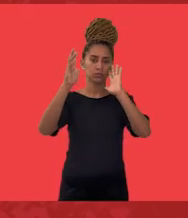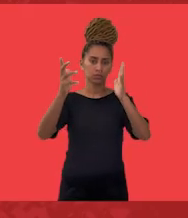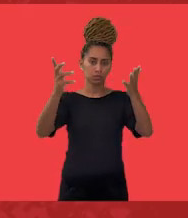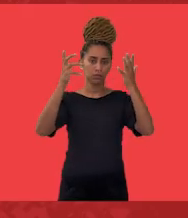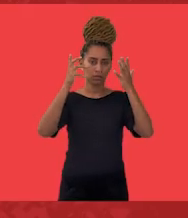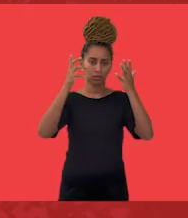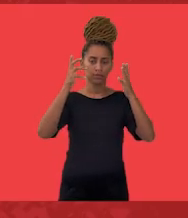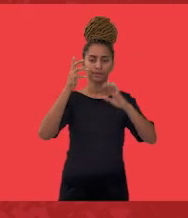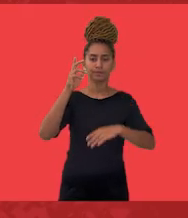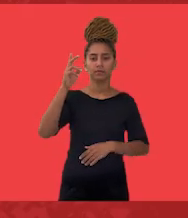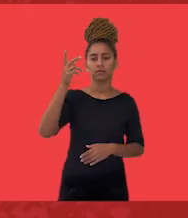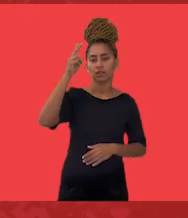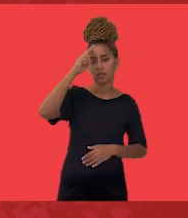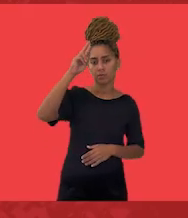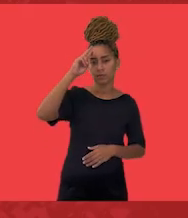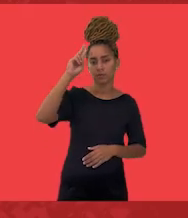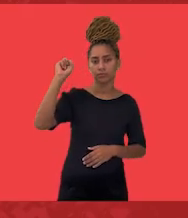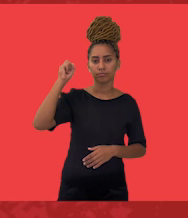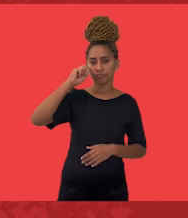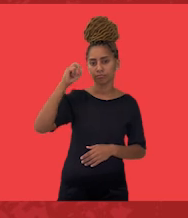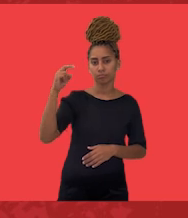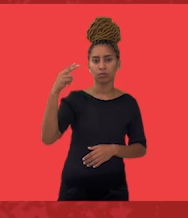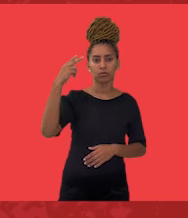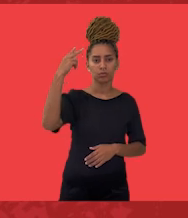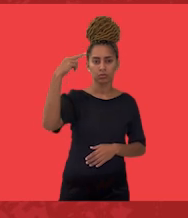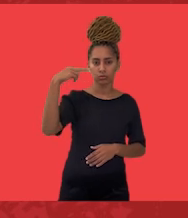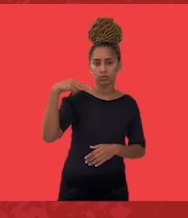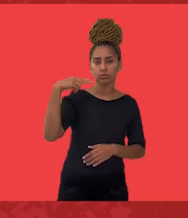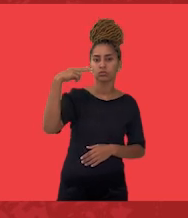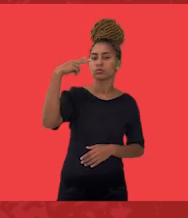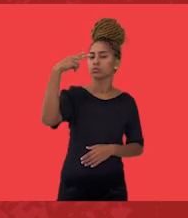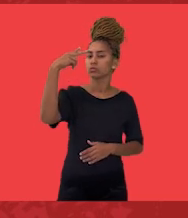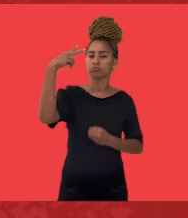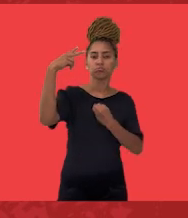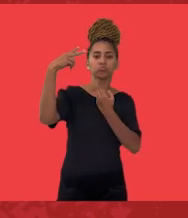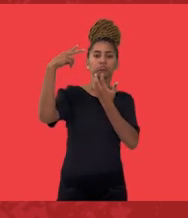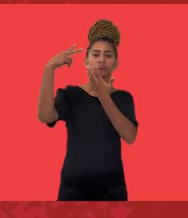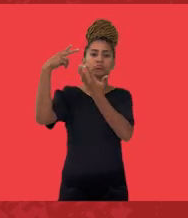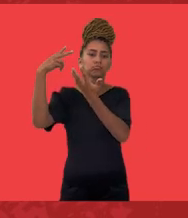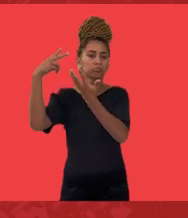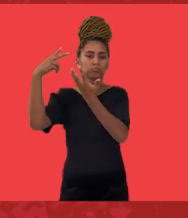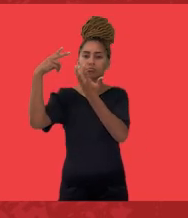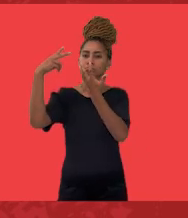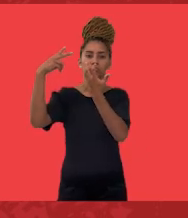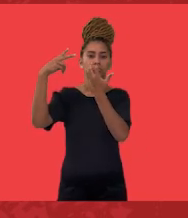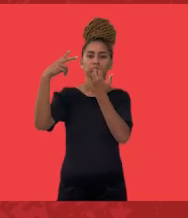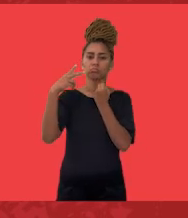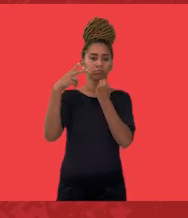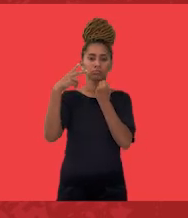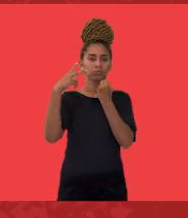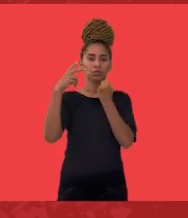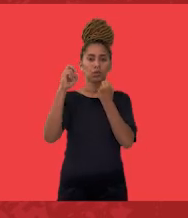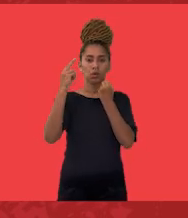ótica. Ele estava certo. Eu nunca compreendi física quântica.